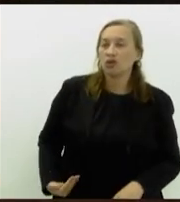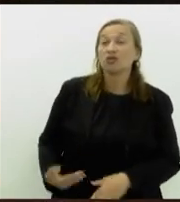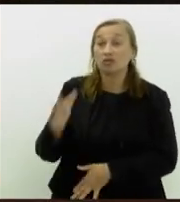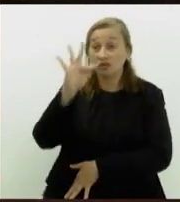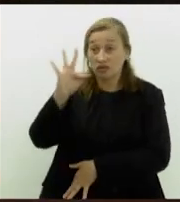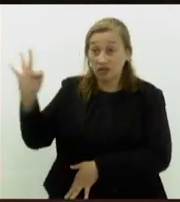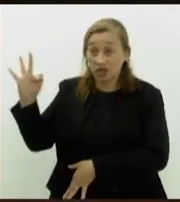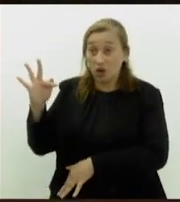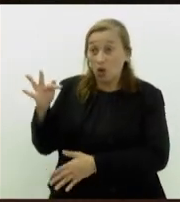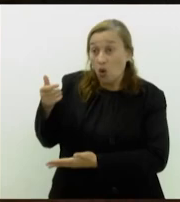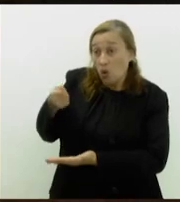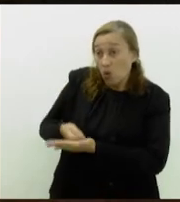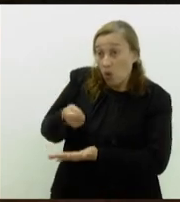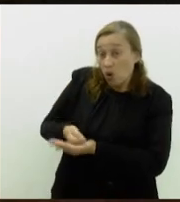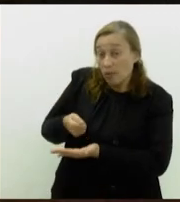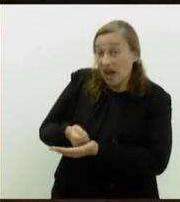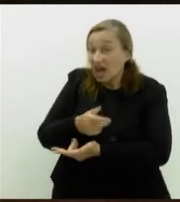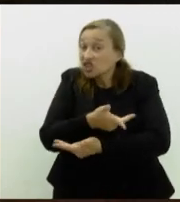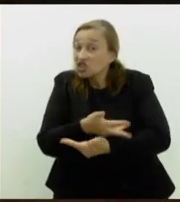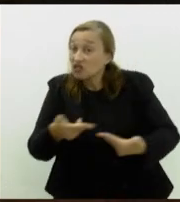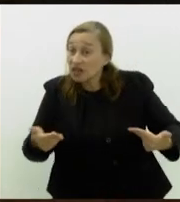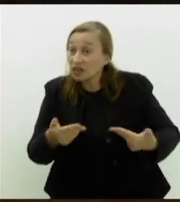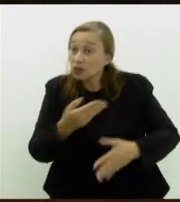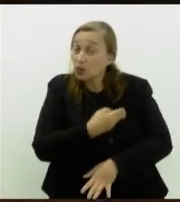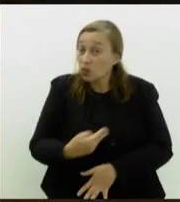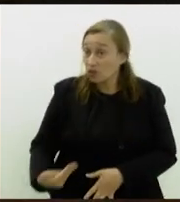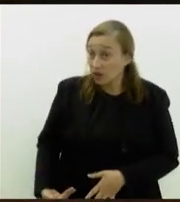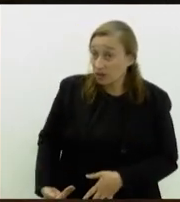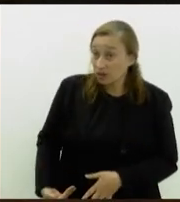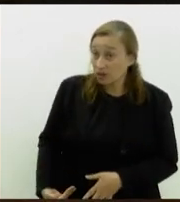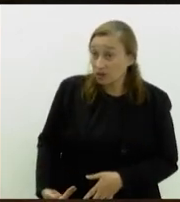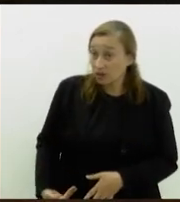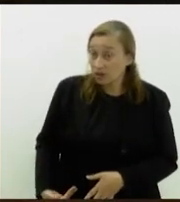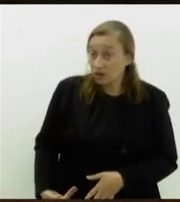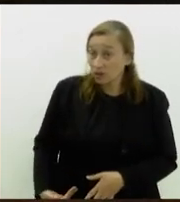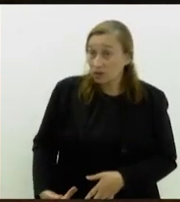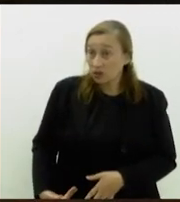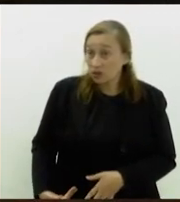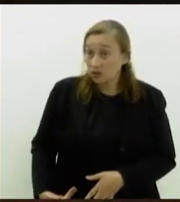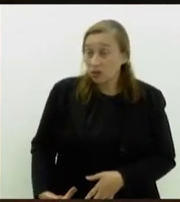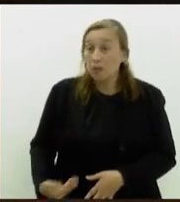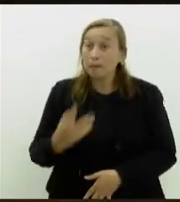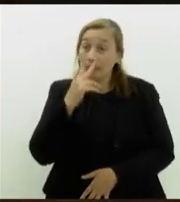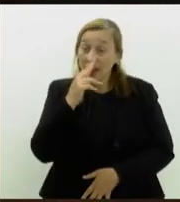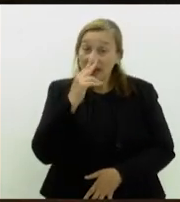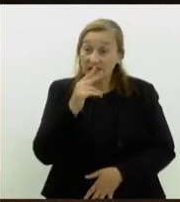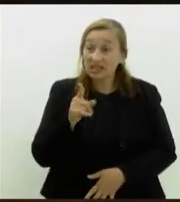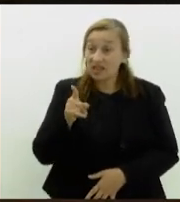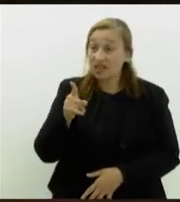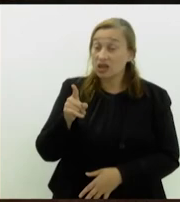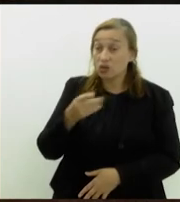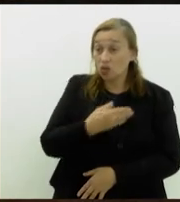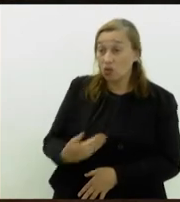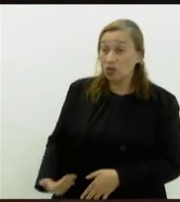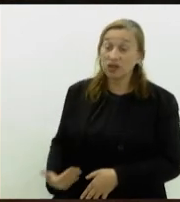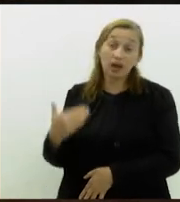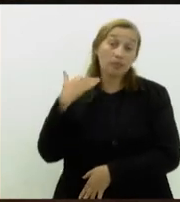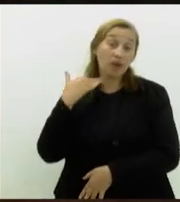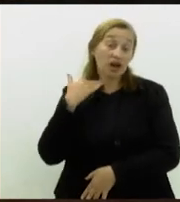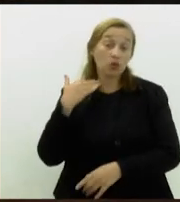cobra a diferentes governos, como se ele fosse um banco e a gente um